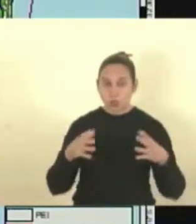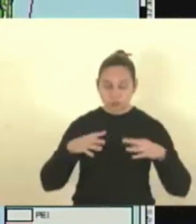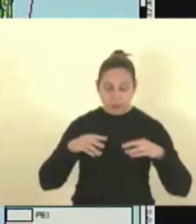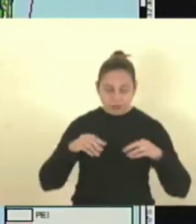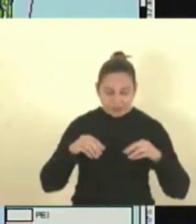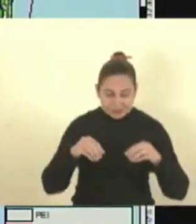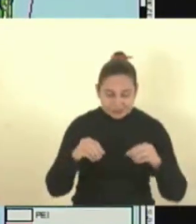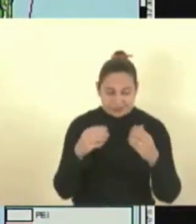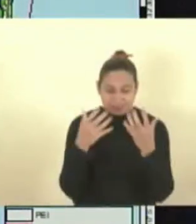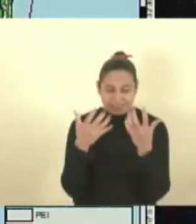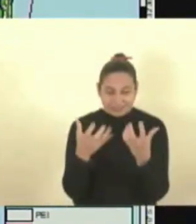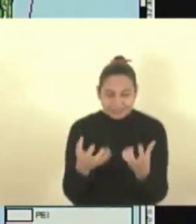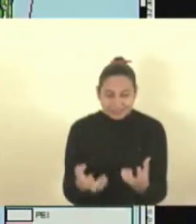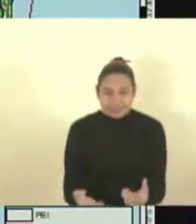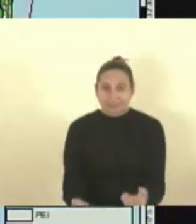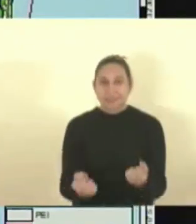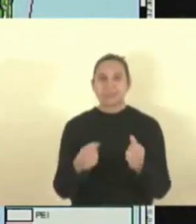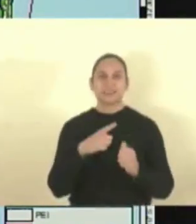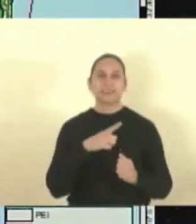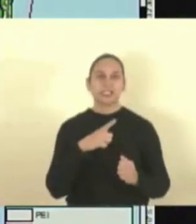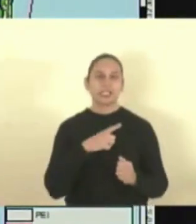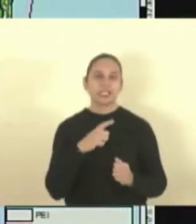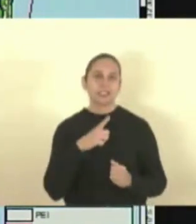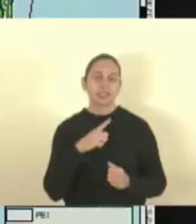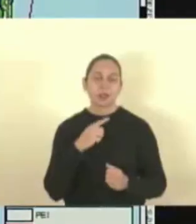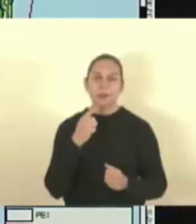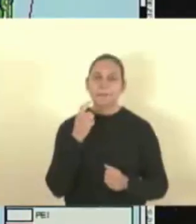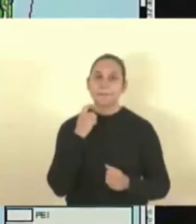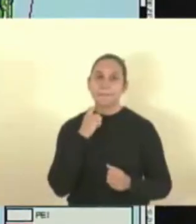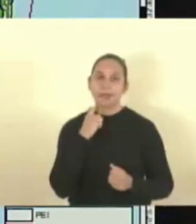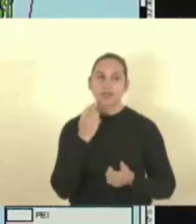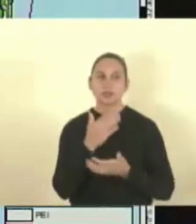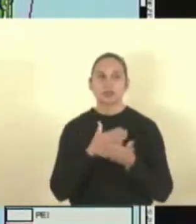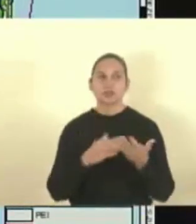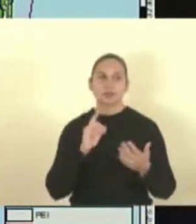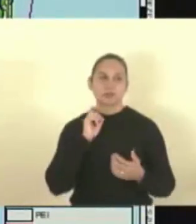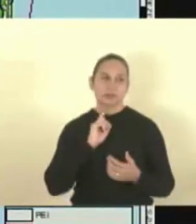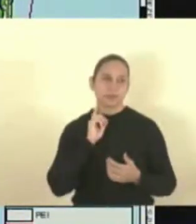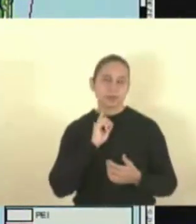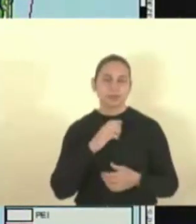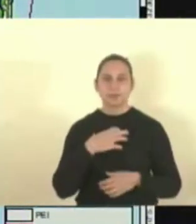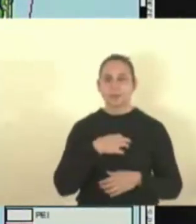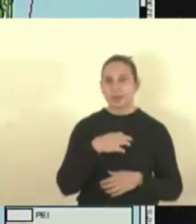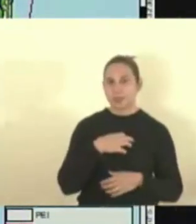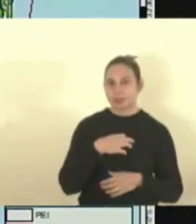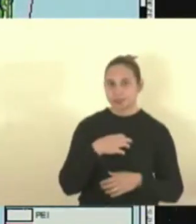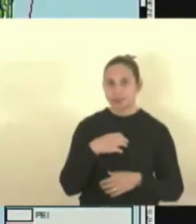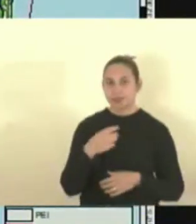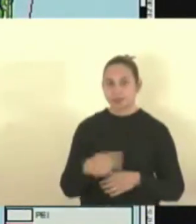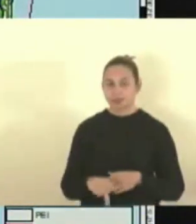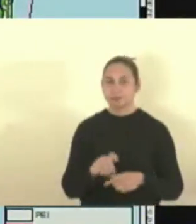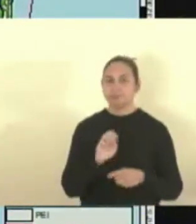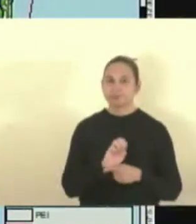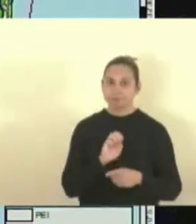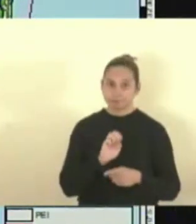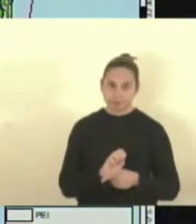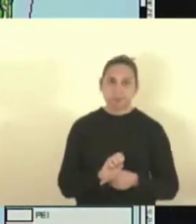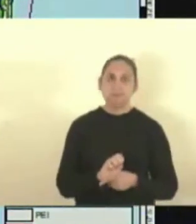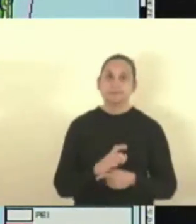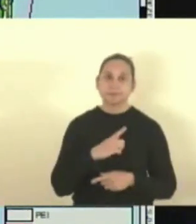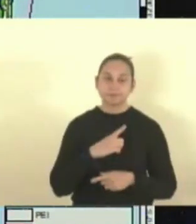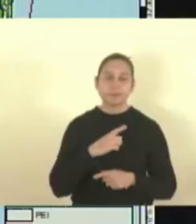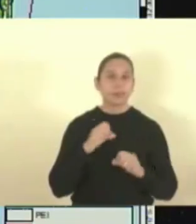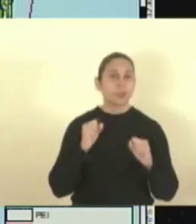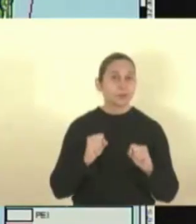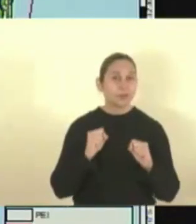região do polígono das secas, com divisa com Minas Gerais e Bahia e o noroeste do Espírito Santo, e, portanto, a gente pode esperar cada vez